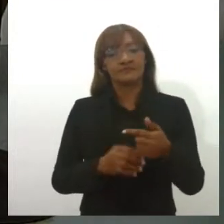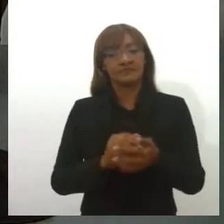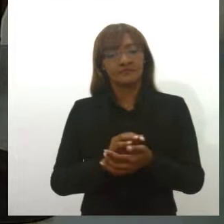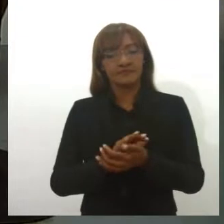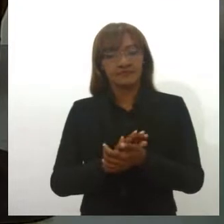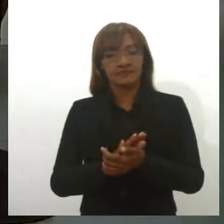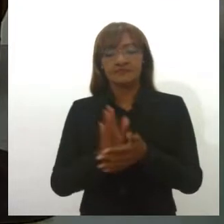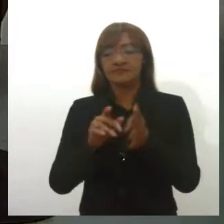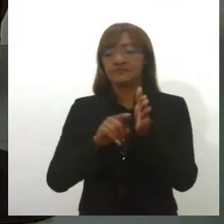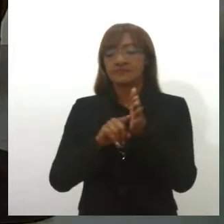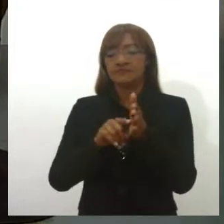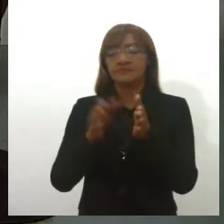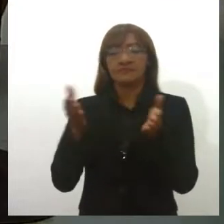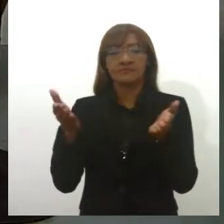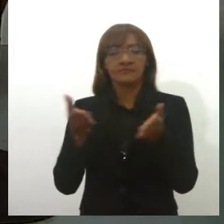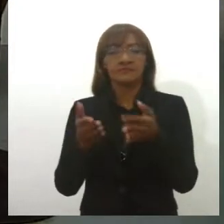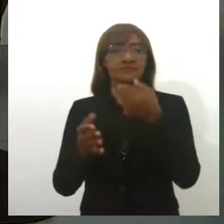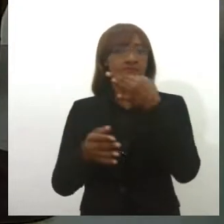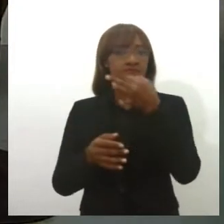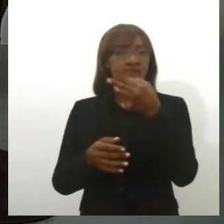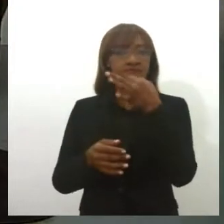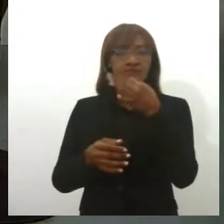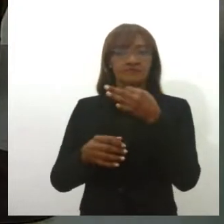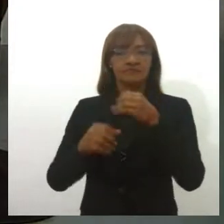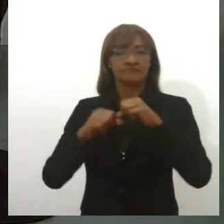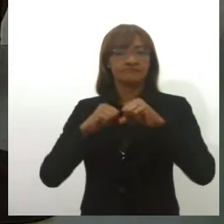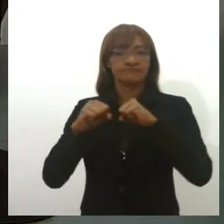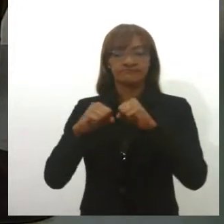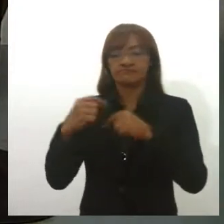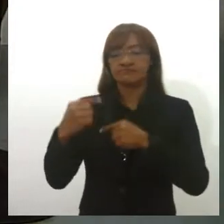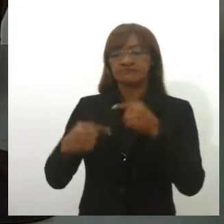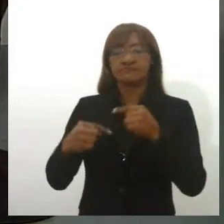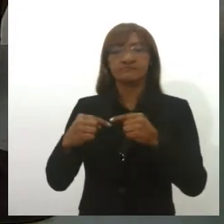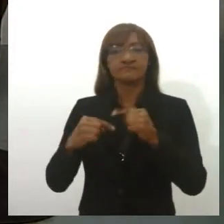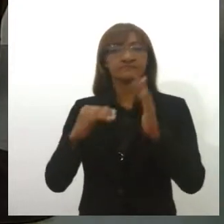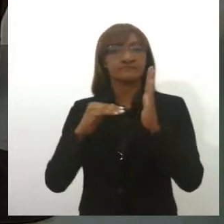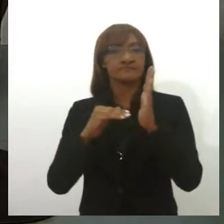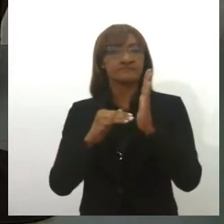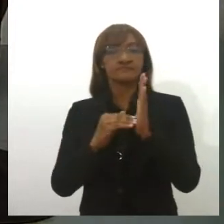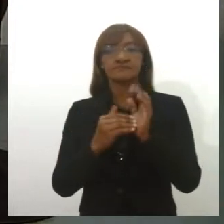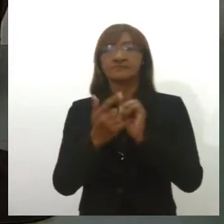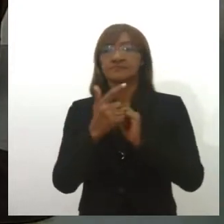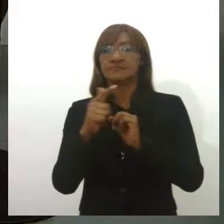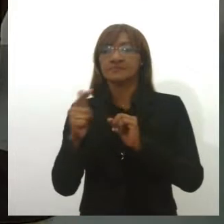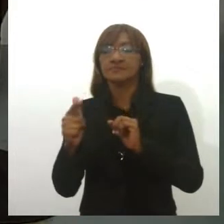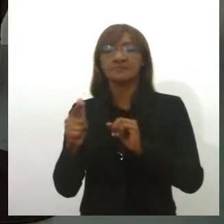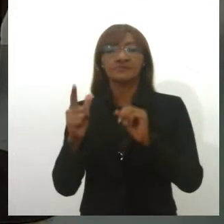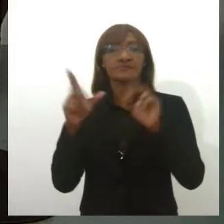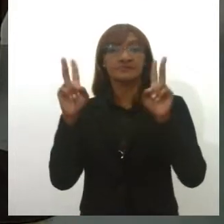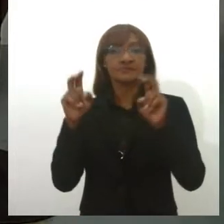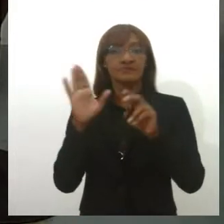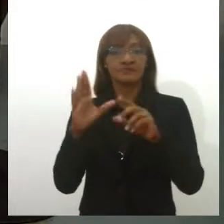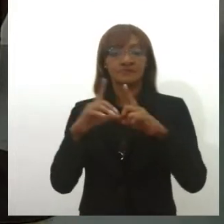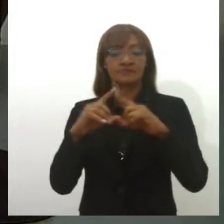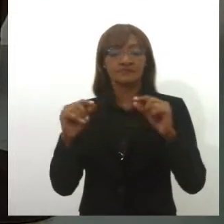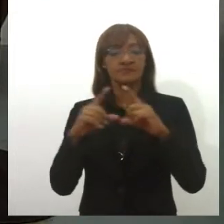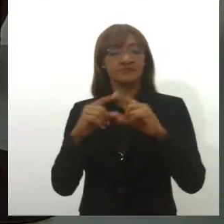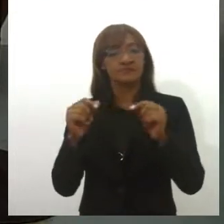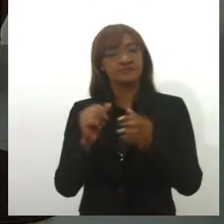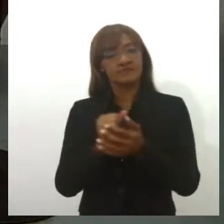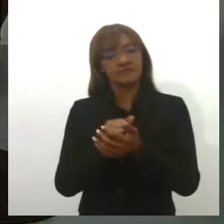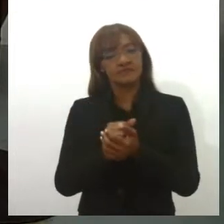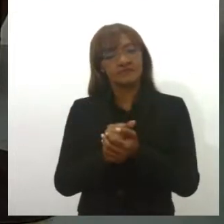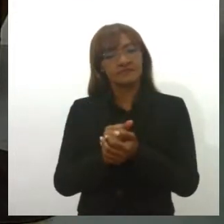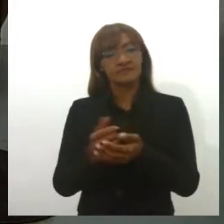Dados atualizados, opiniões, debates do Congresso Nacional e de outras instâncias de Brasília. Destaques sobre